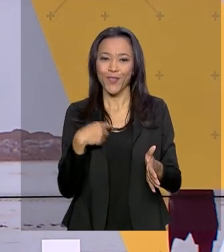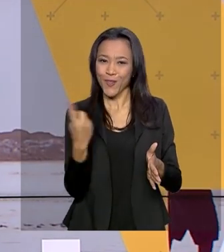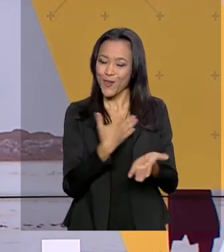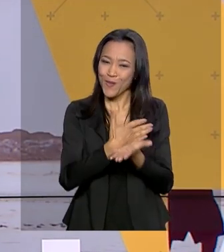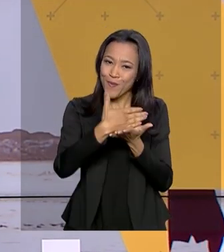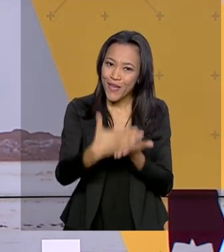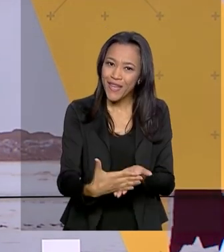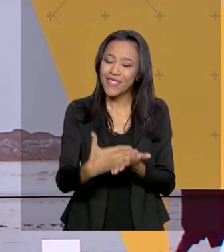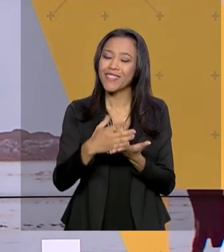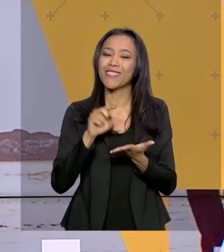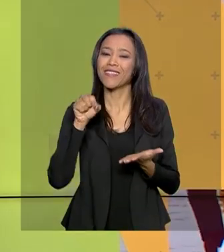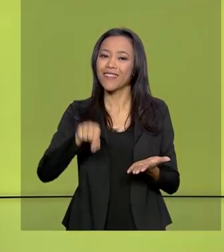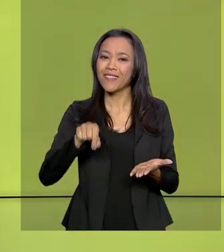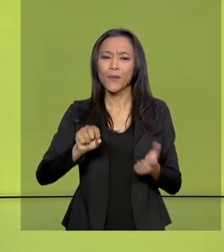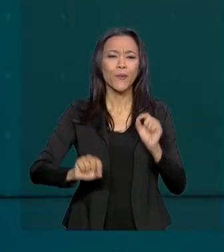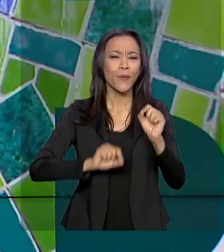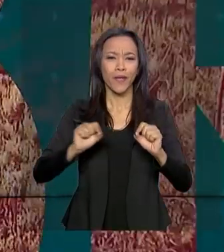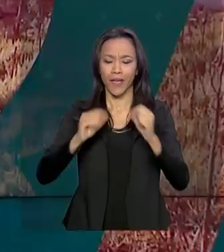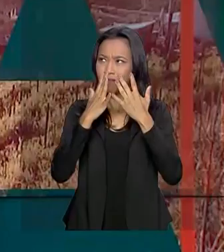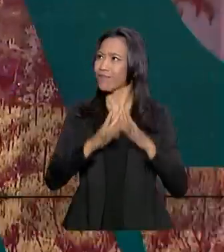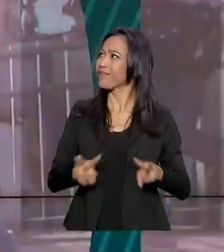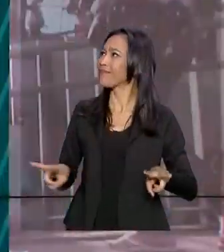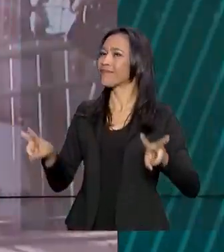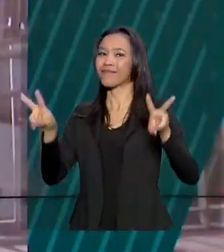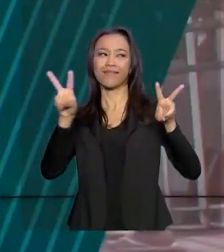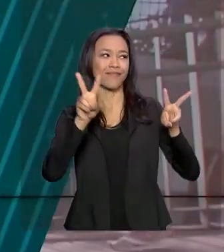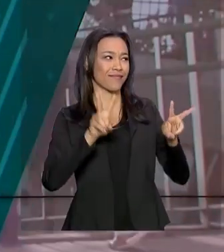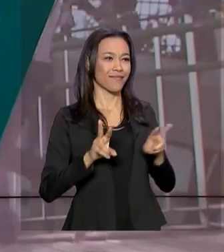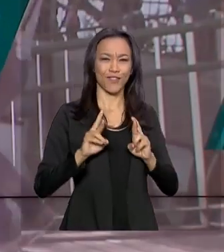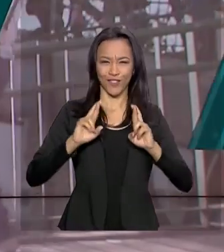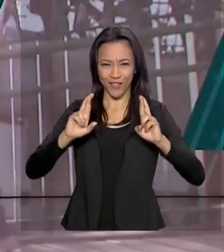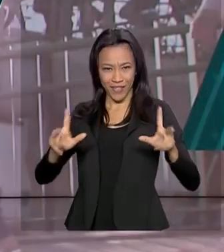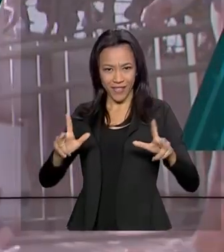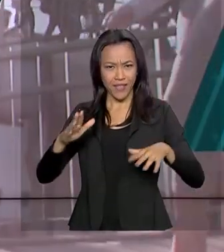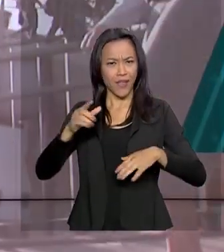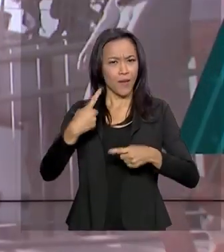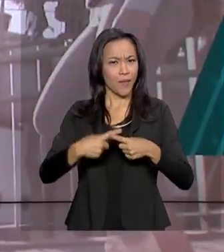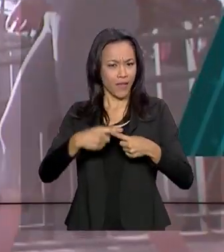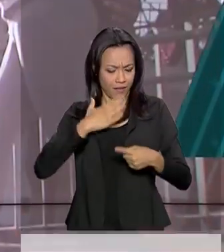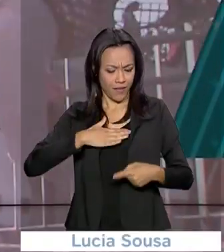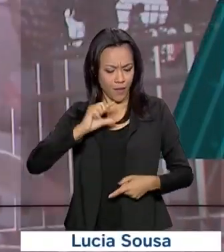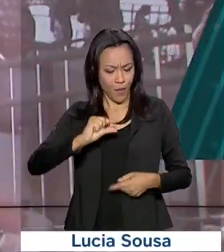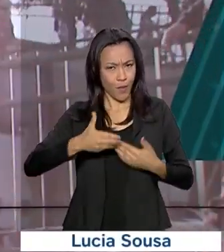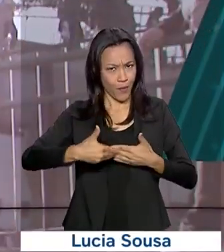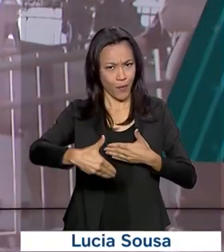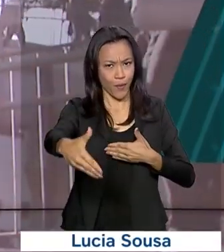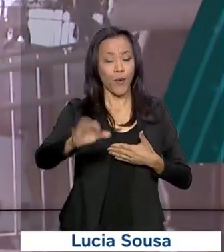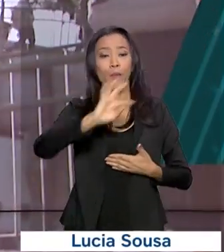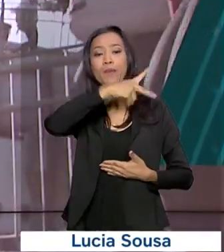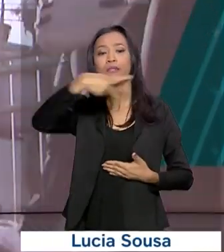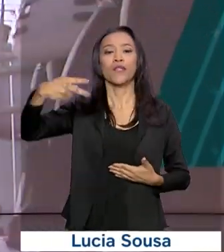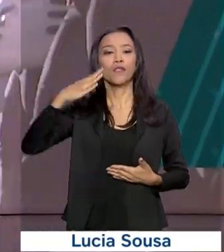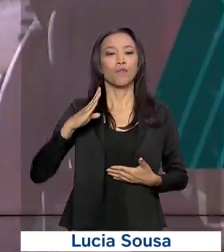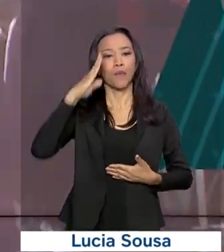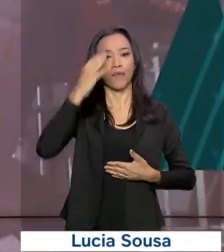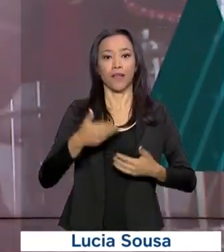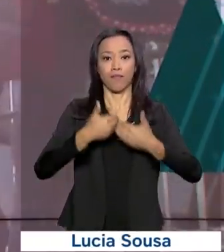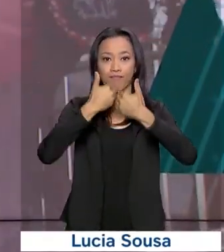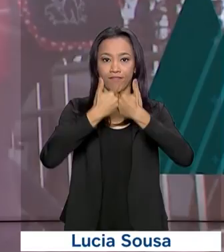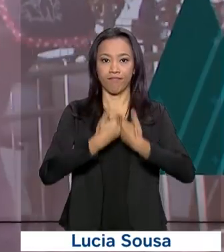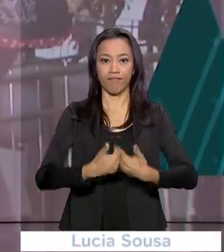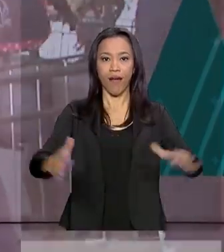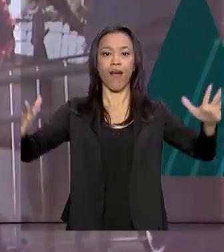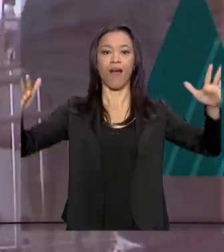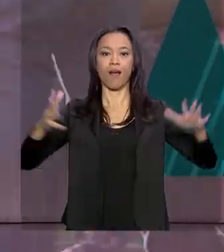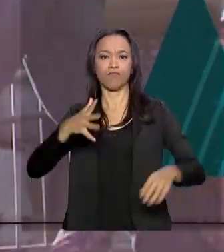esta edição do brasil em dia com o cenário um pouco diferente porque daqui a pouco o presidente jair bolsonaro abre a assembléia geral